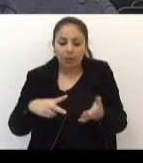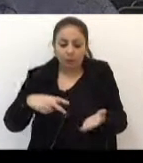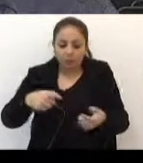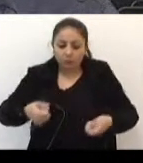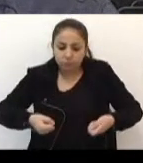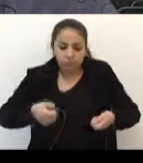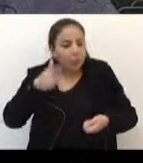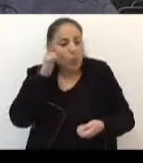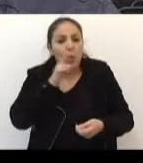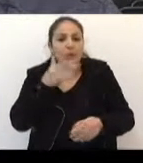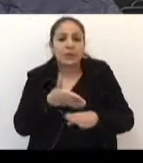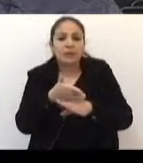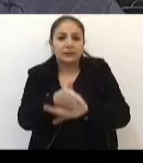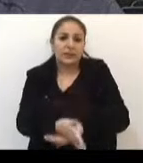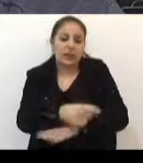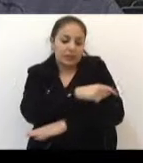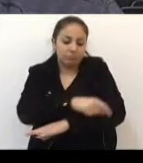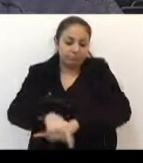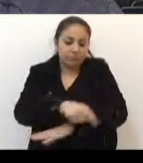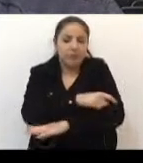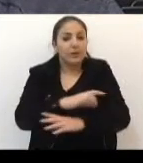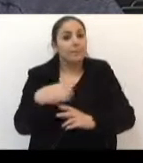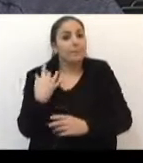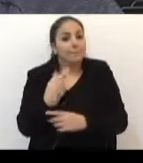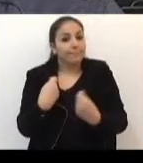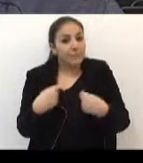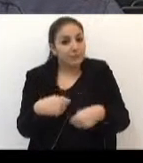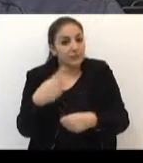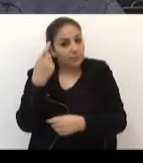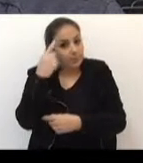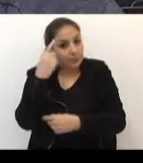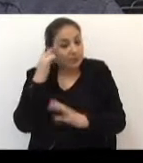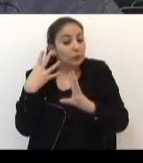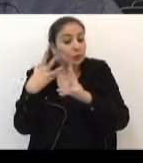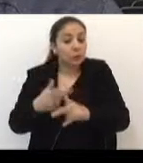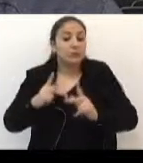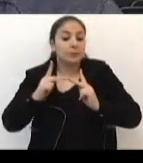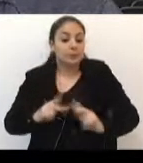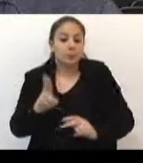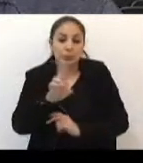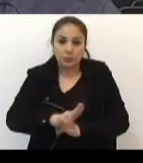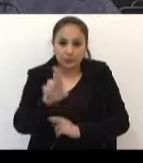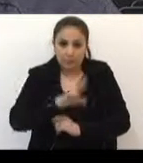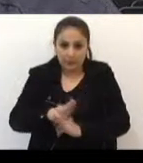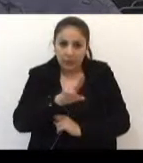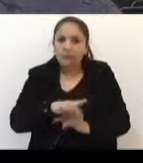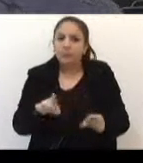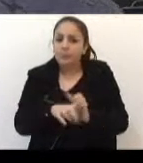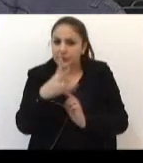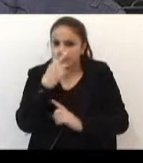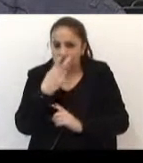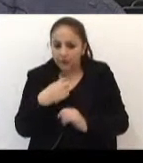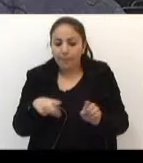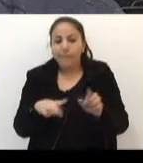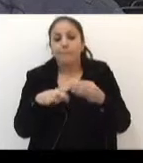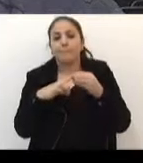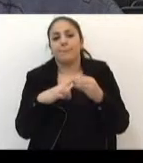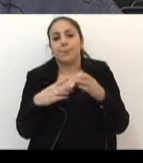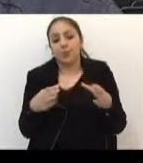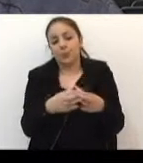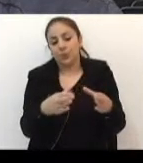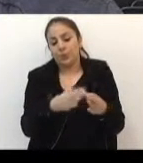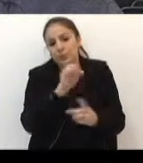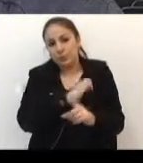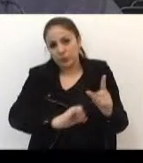circular por aquele ambiente. Então, nós temos que pensar que toda a população é usuária, mas que principalmente um grupo da sociedade ela não